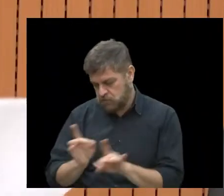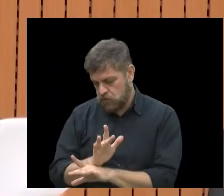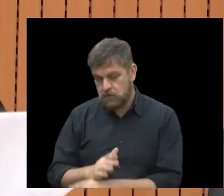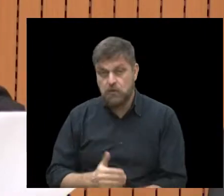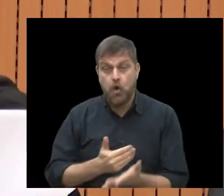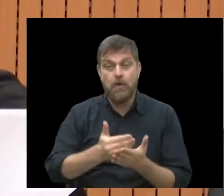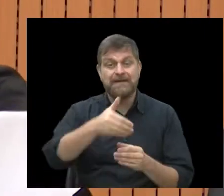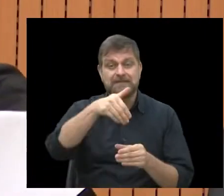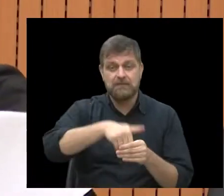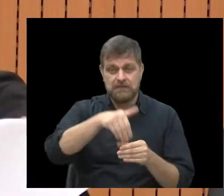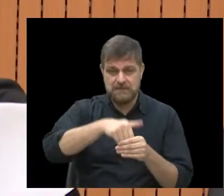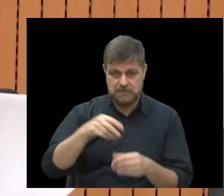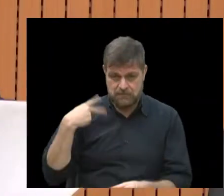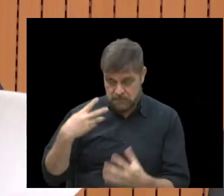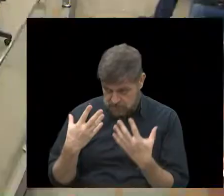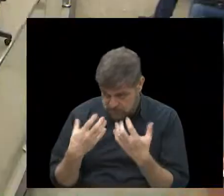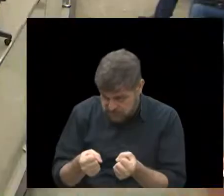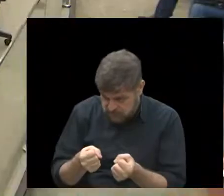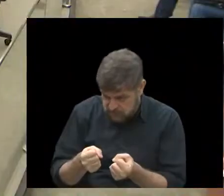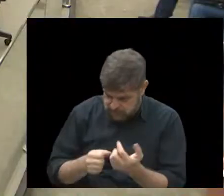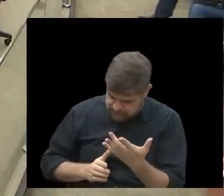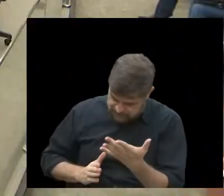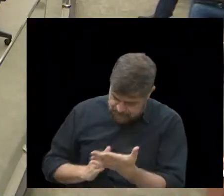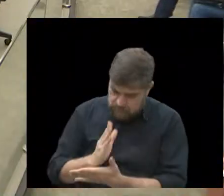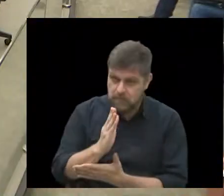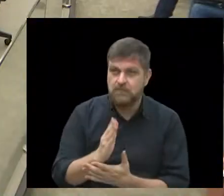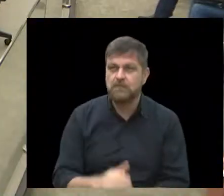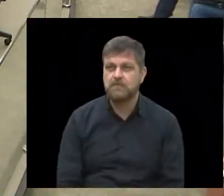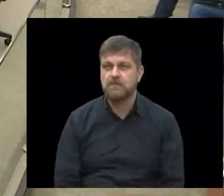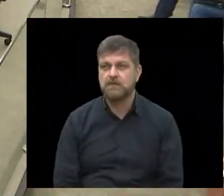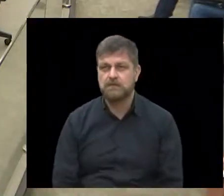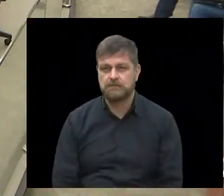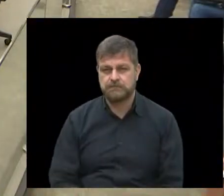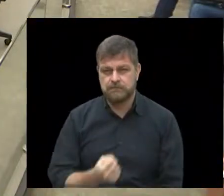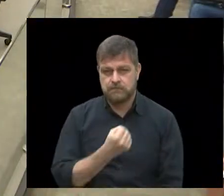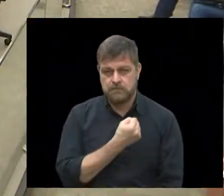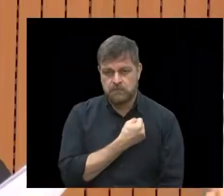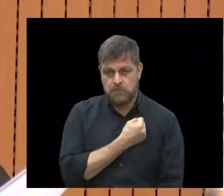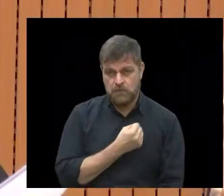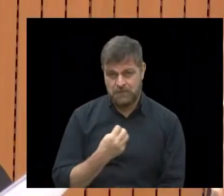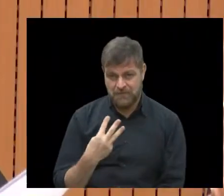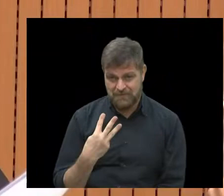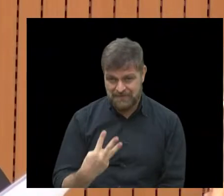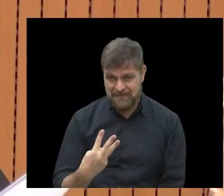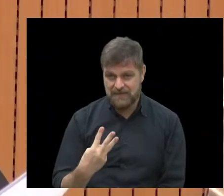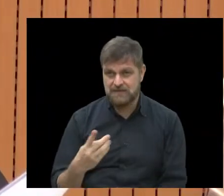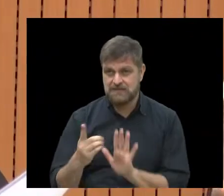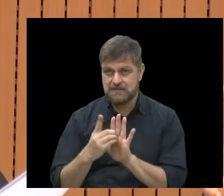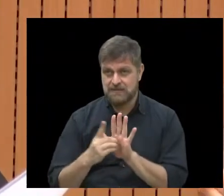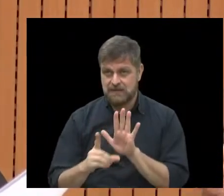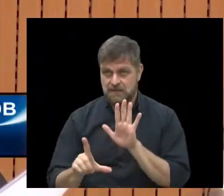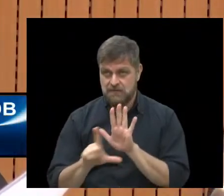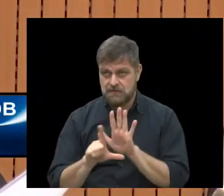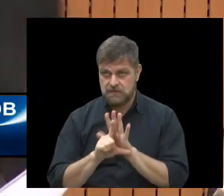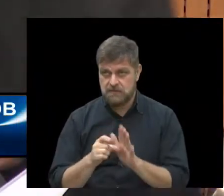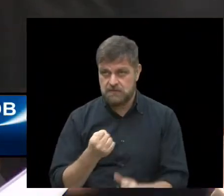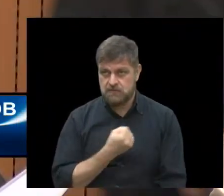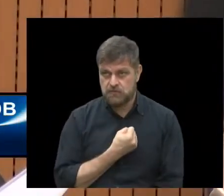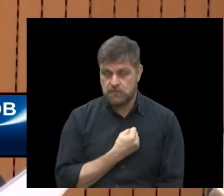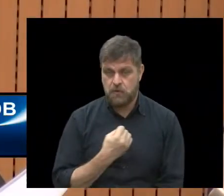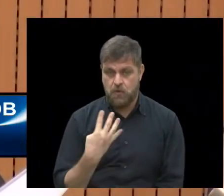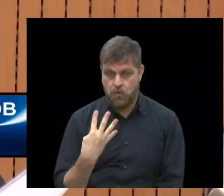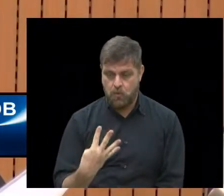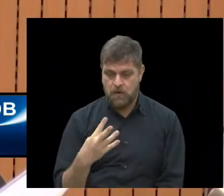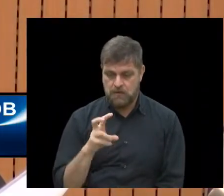inscritos, o projeto vai à votação. Vereadores favoráveis permaneçam como estão. Aprovado. Item 3, incluído na pauta em regime de urgência,